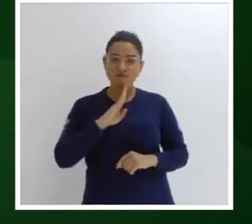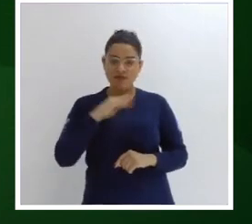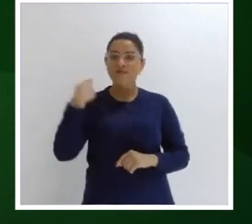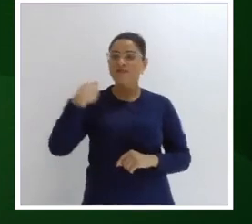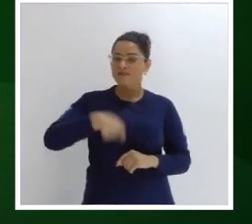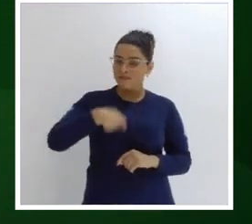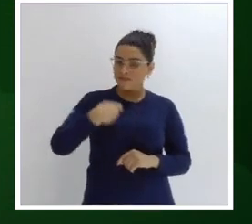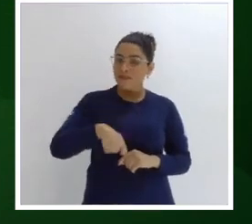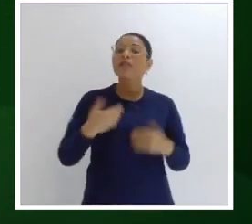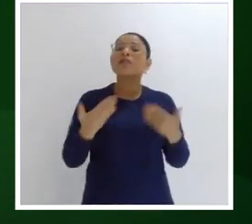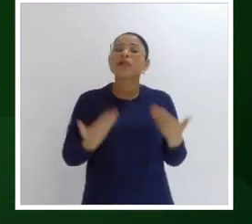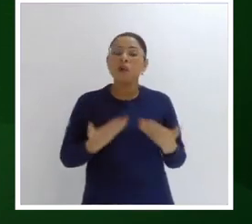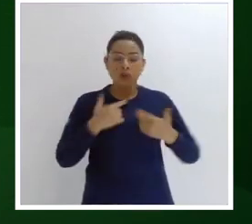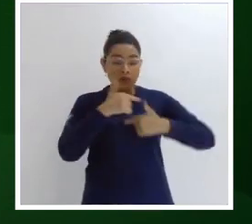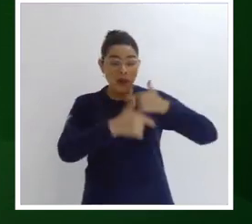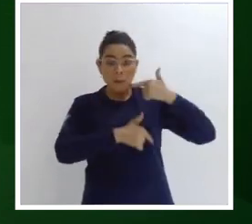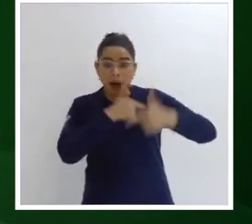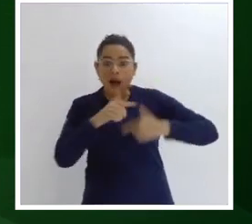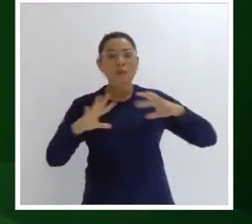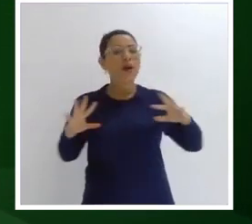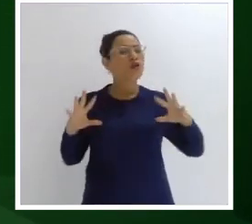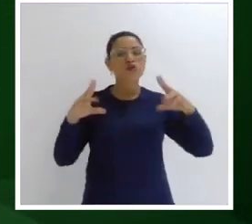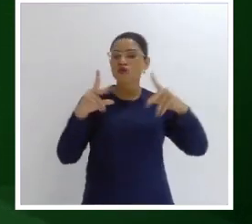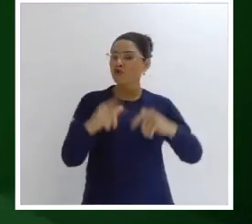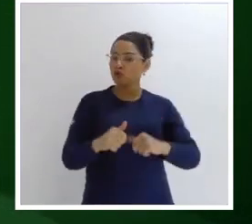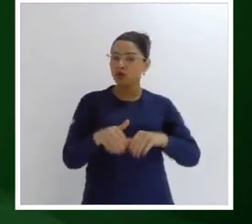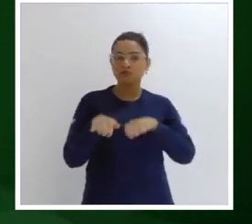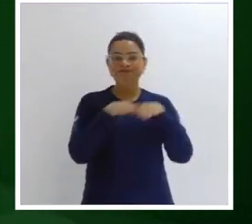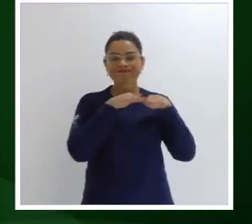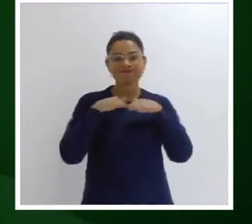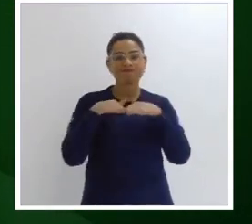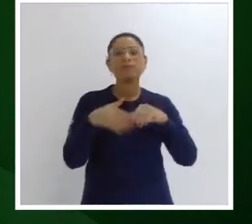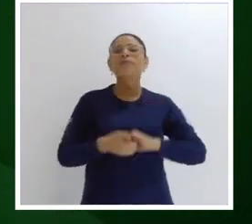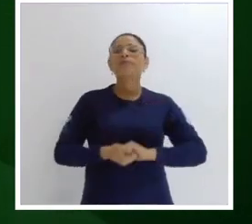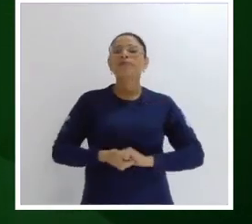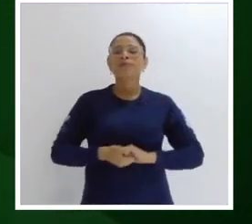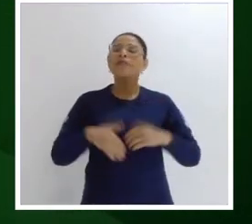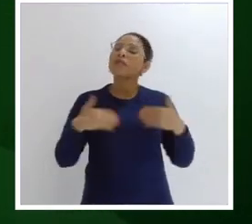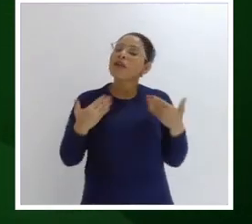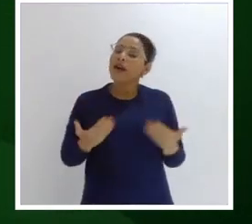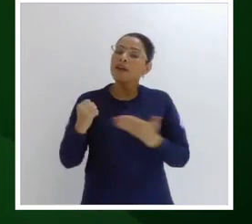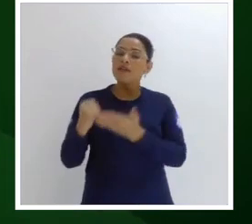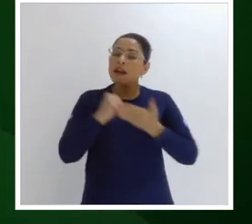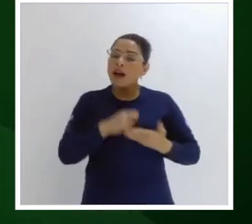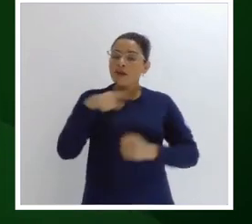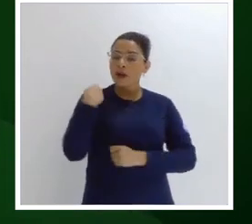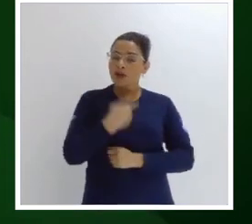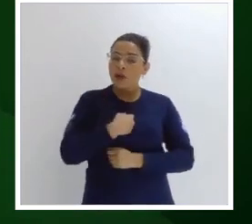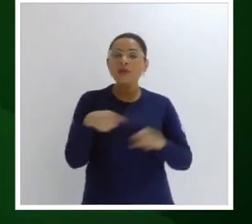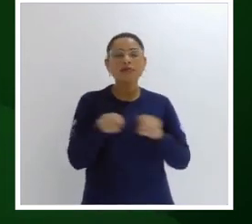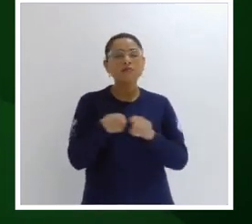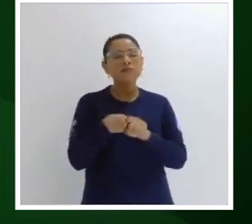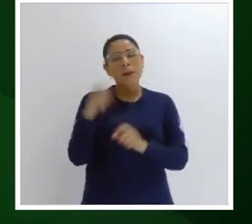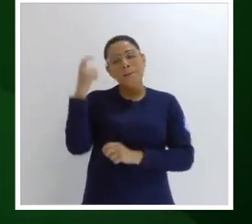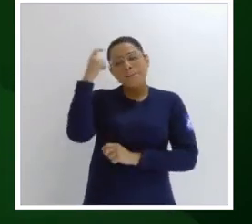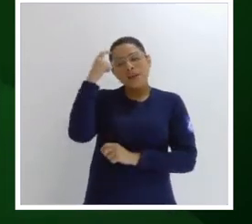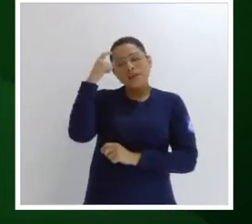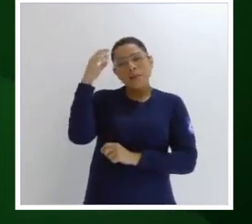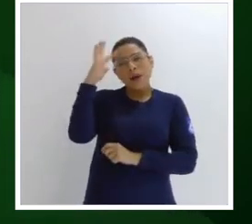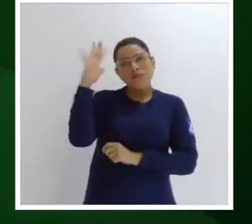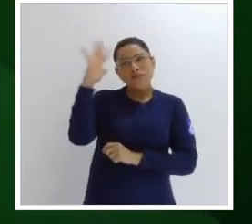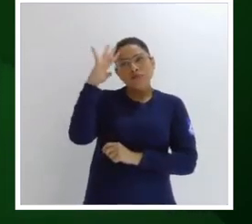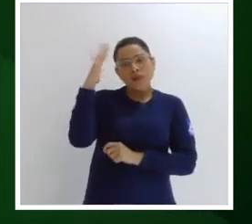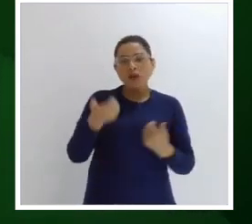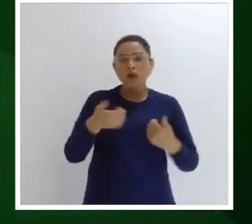esse serviço ele tem que acontecer para todos e ela traz para nós alguns pensamentos inclusivos